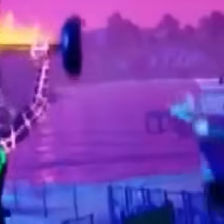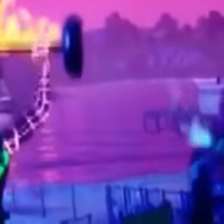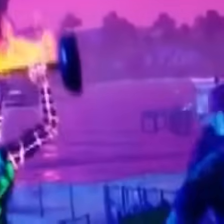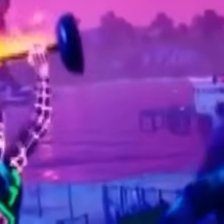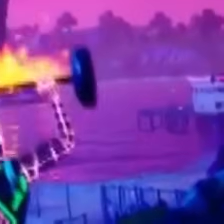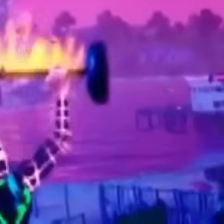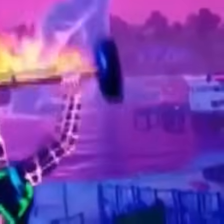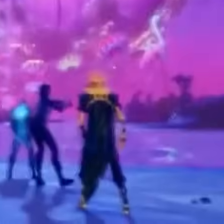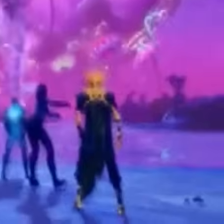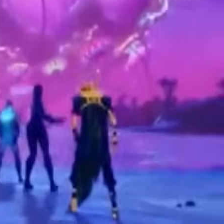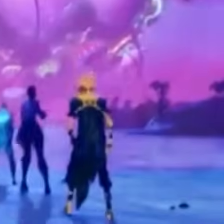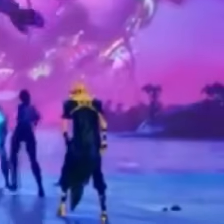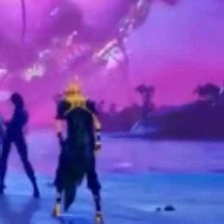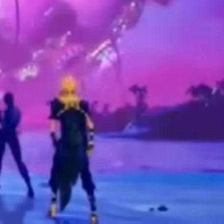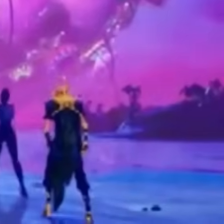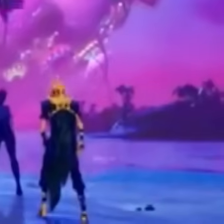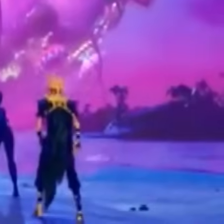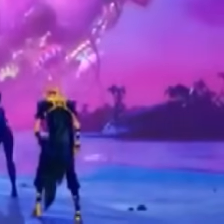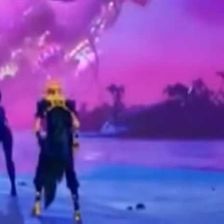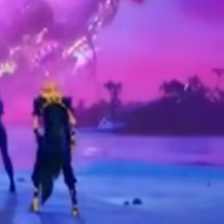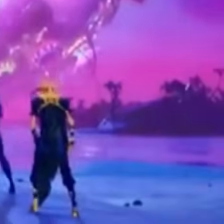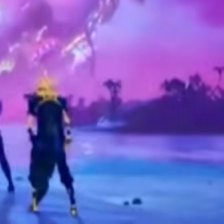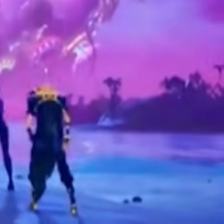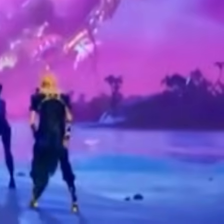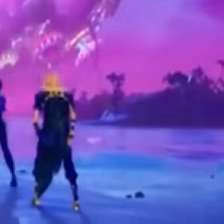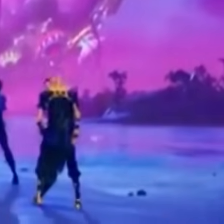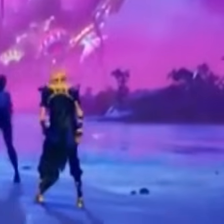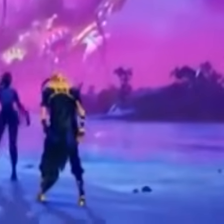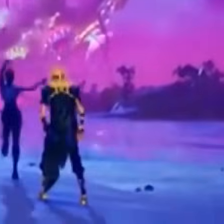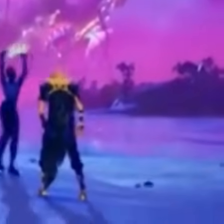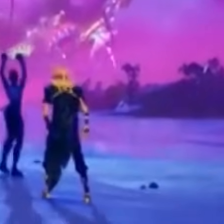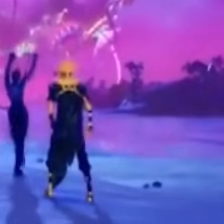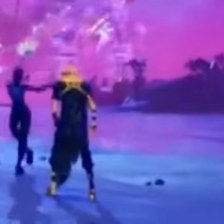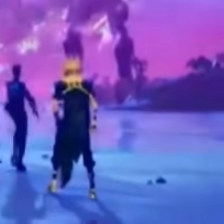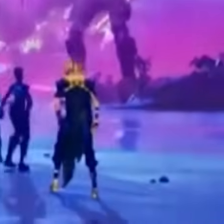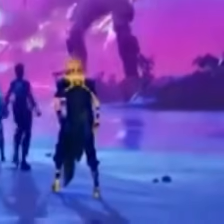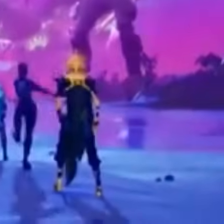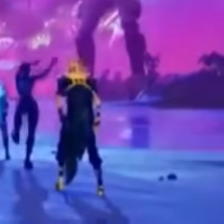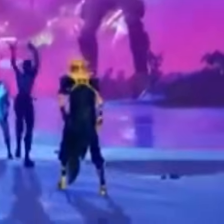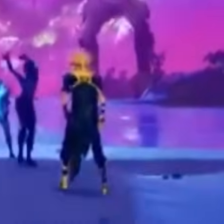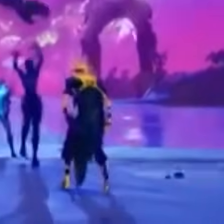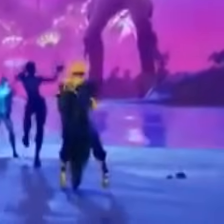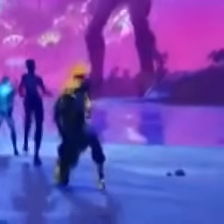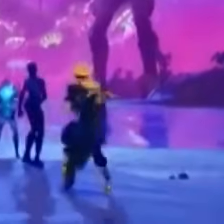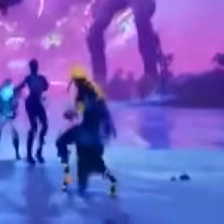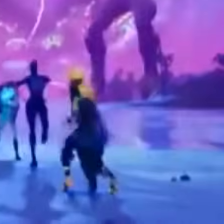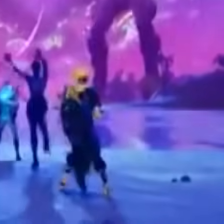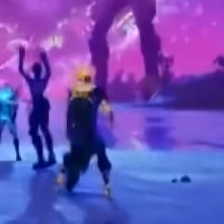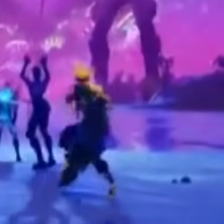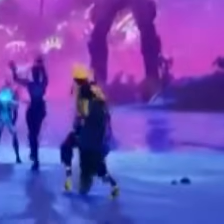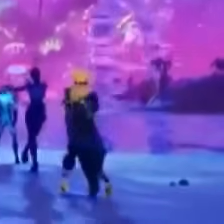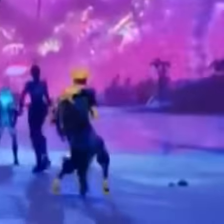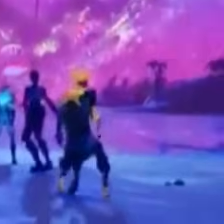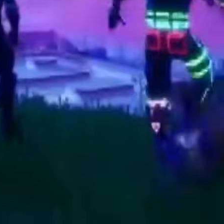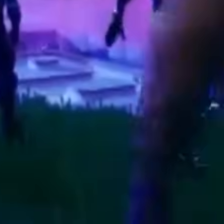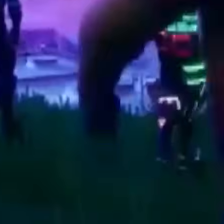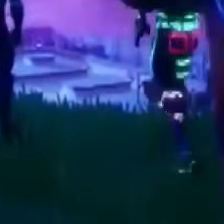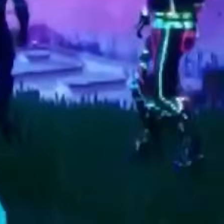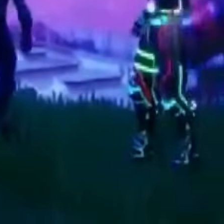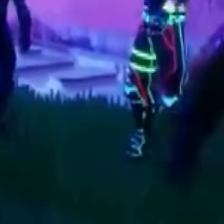hit my old town to duck the news. 2 4-hour lockdown, we made no moves. Now it's 4 a.m. and I'm back.